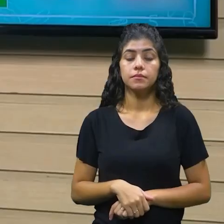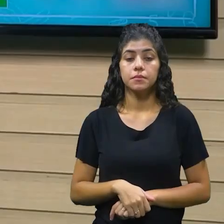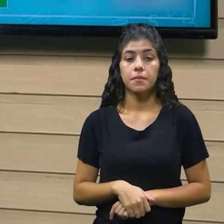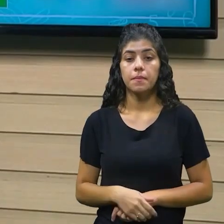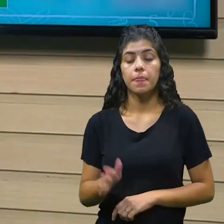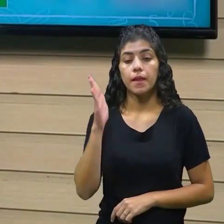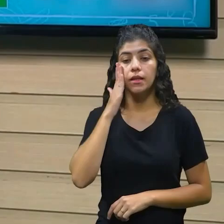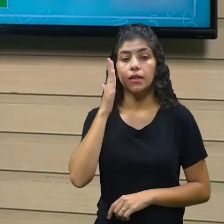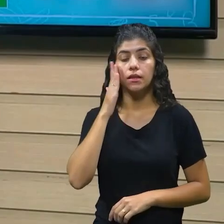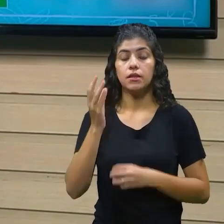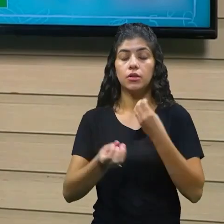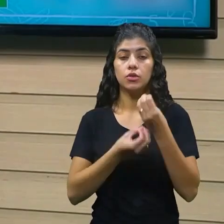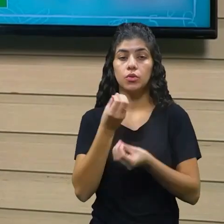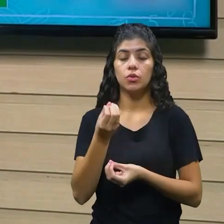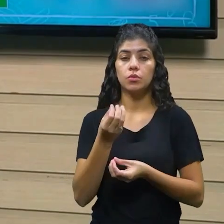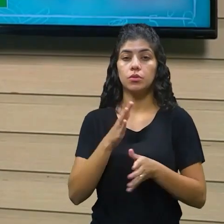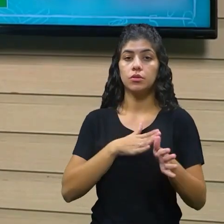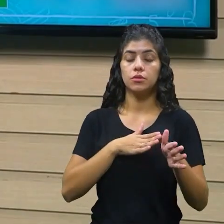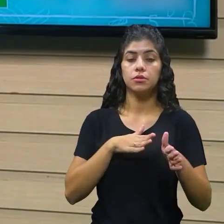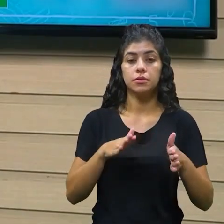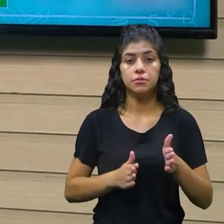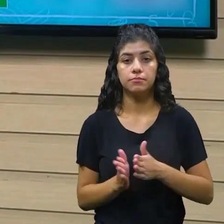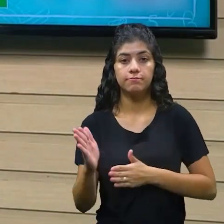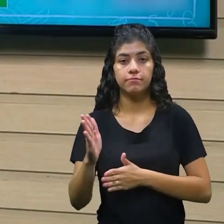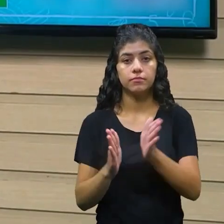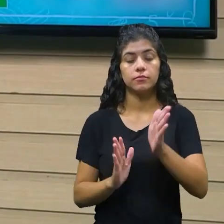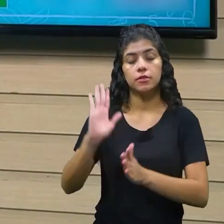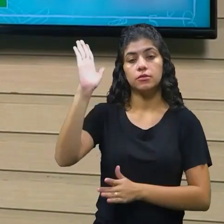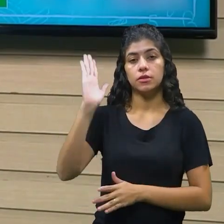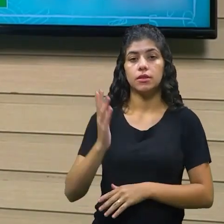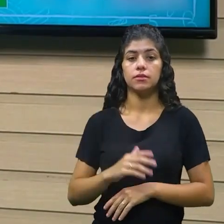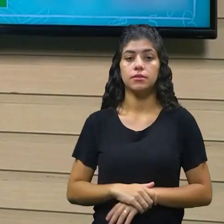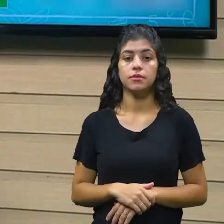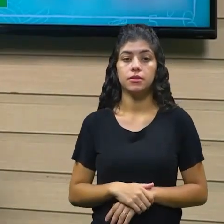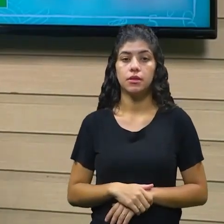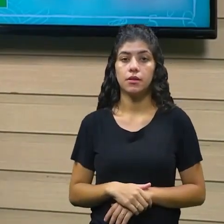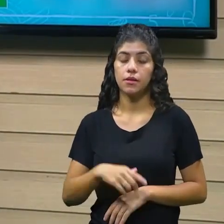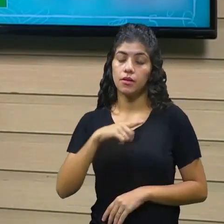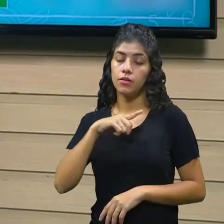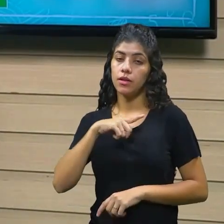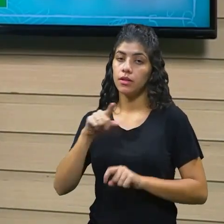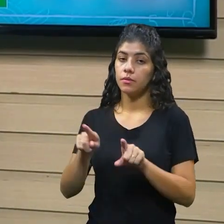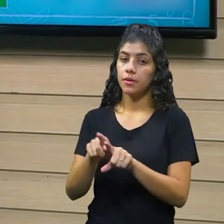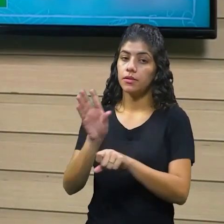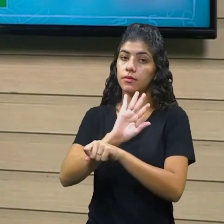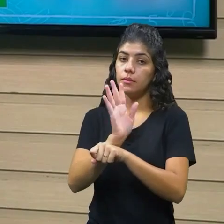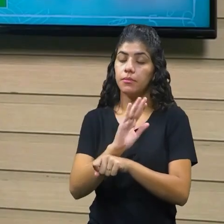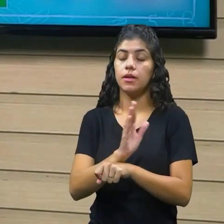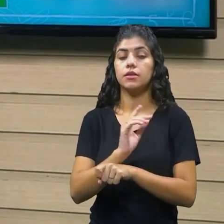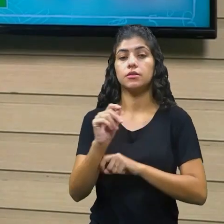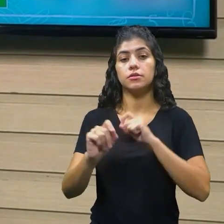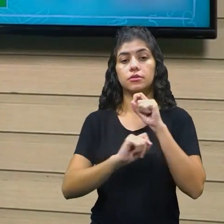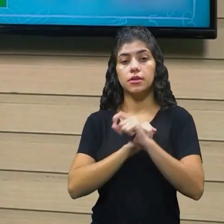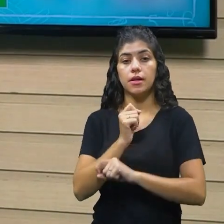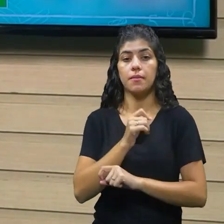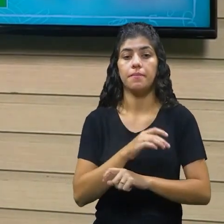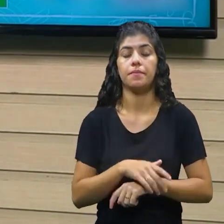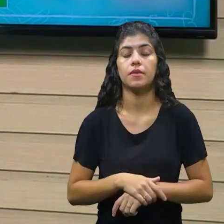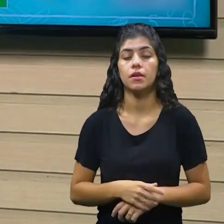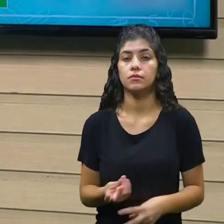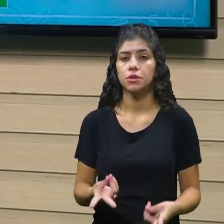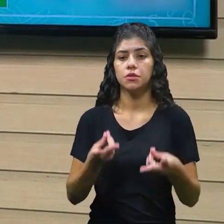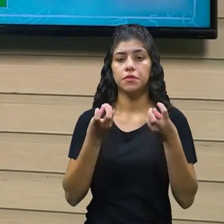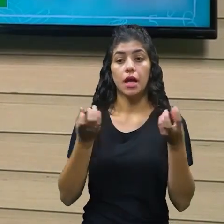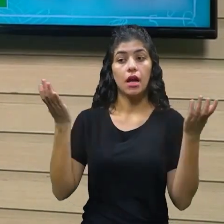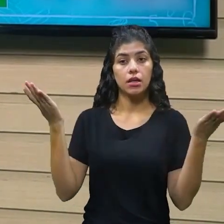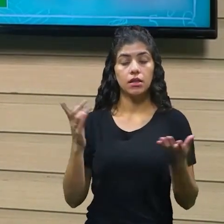dinâmica, entender como esses fenômenos de movimentação ocorrem. Enquanto ali na cinemática você só via o fato, o fenômeno em